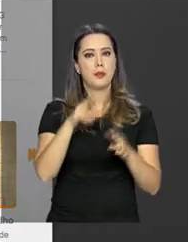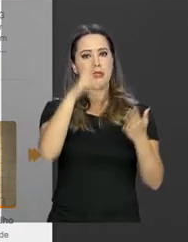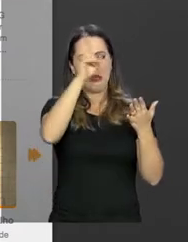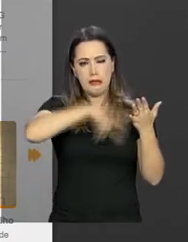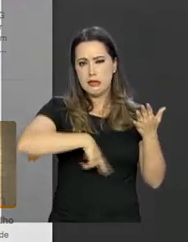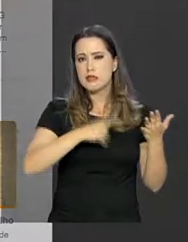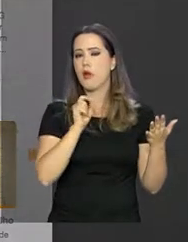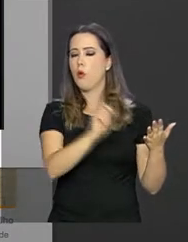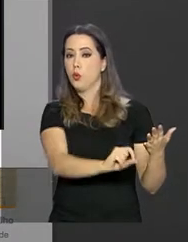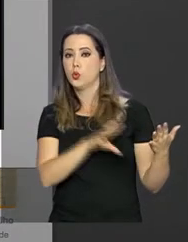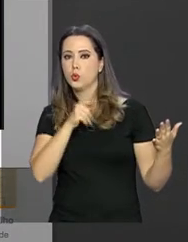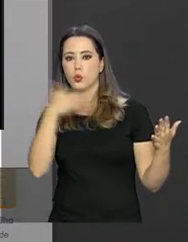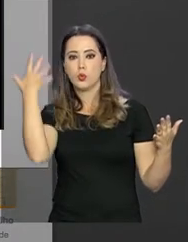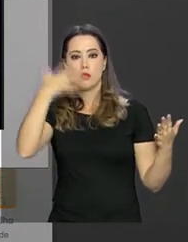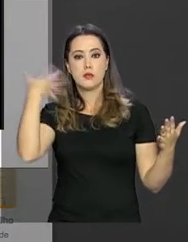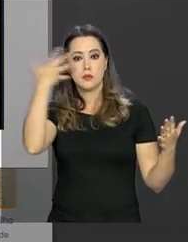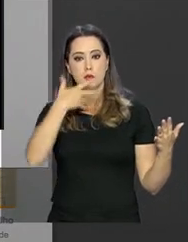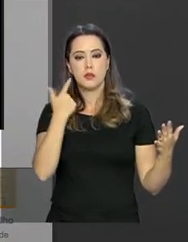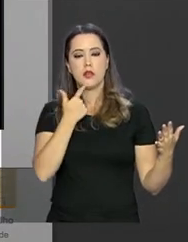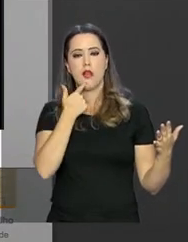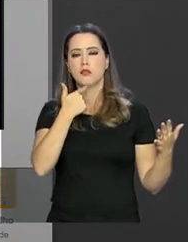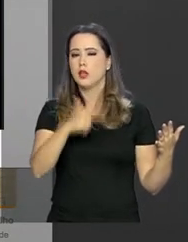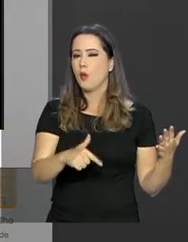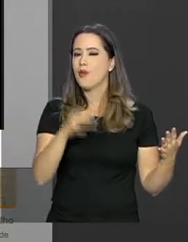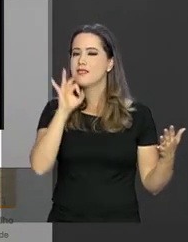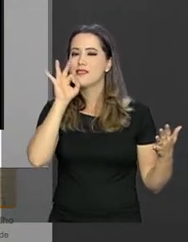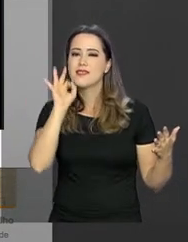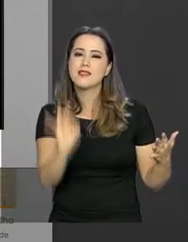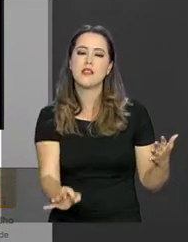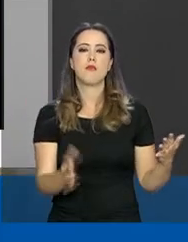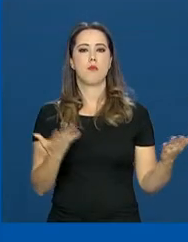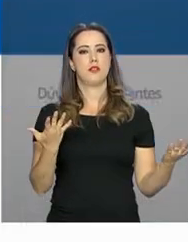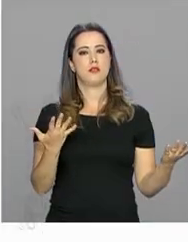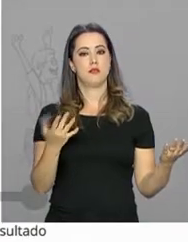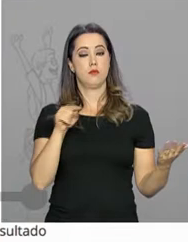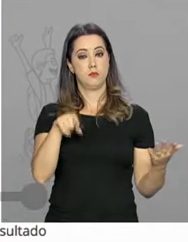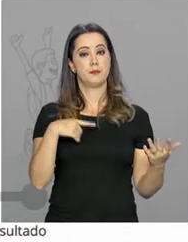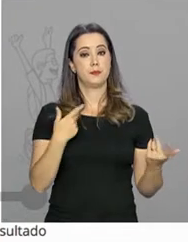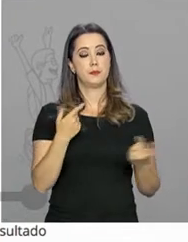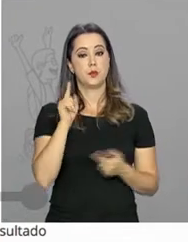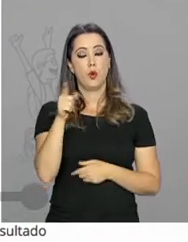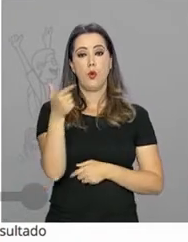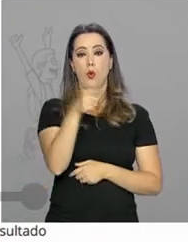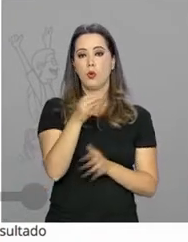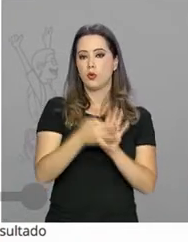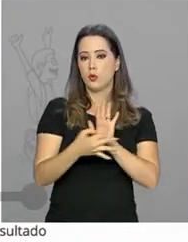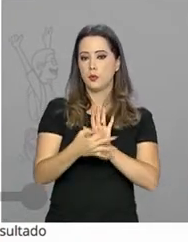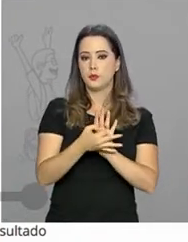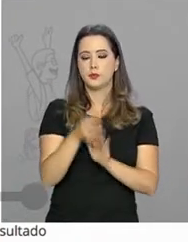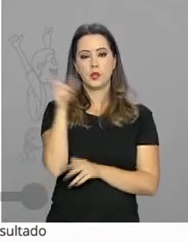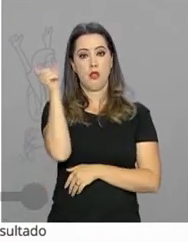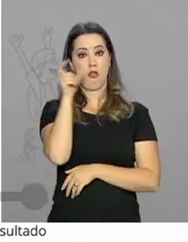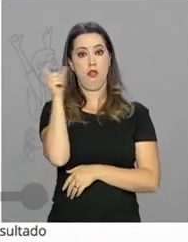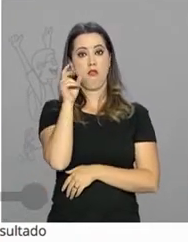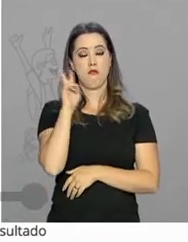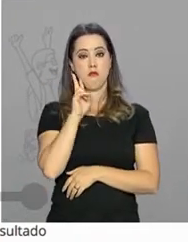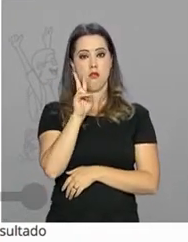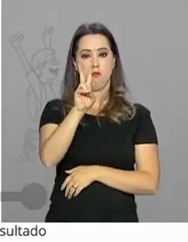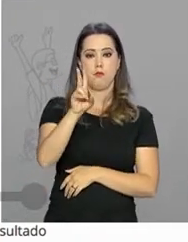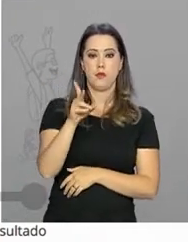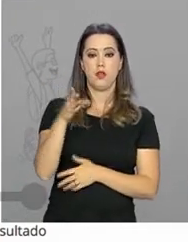redação. Tudo explicado com linguagem simples e atrativa. Outra dica é ficar de olho na página do